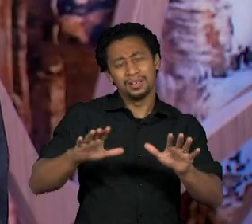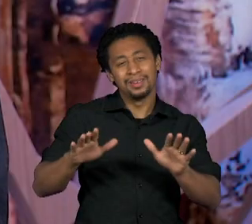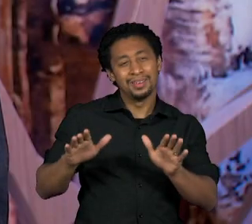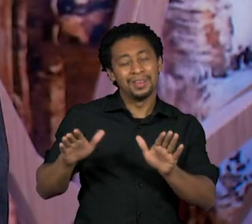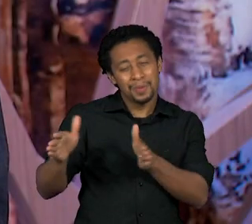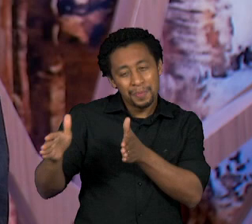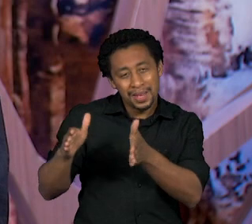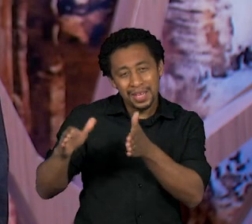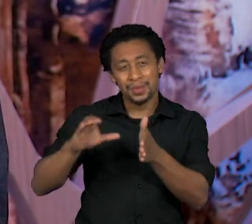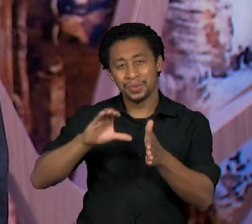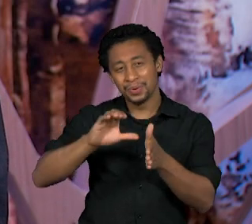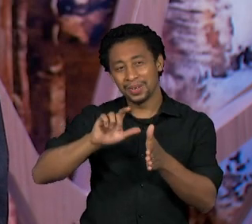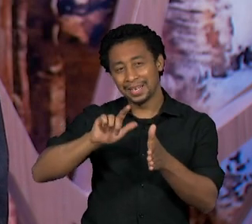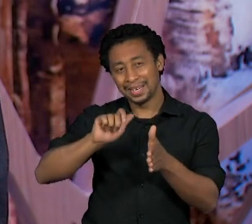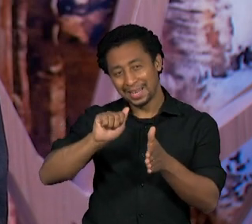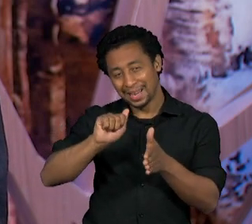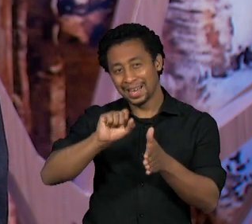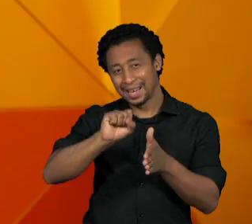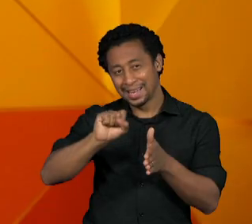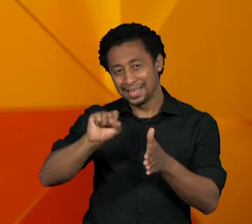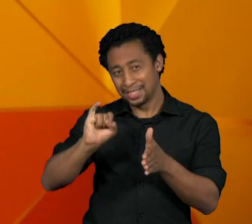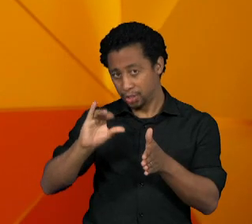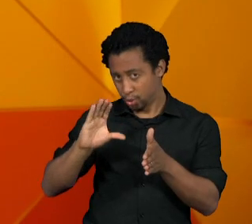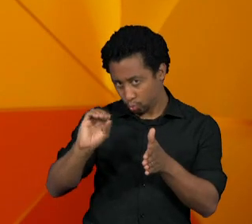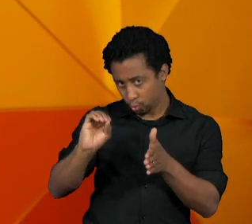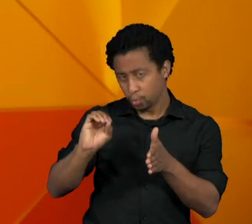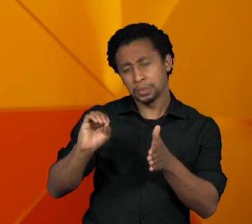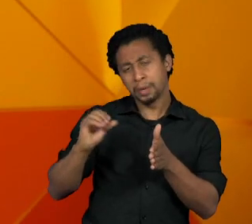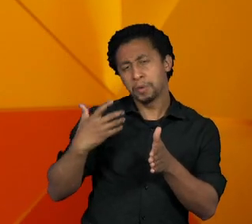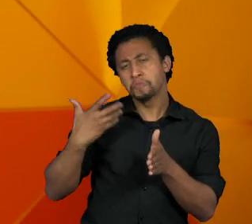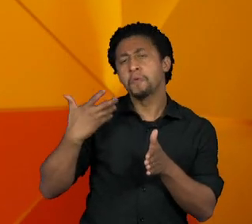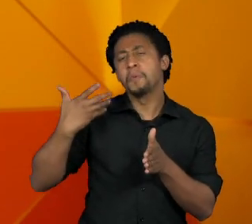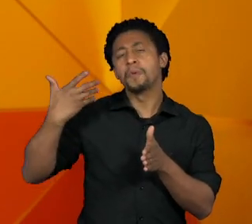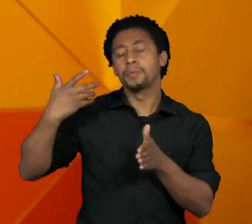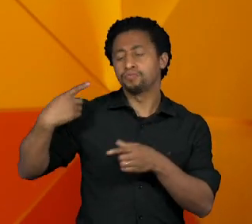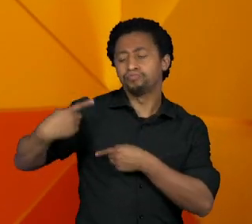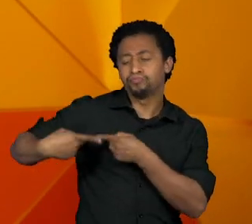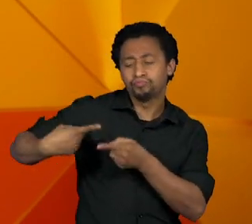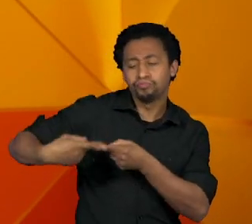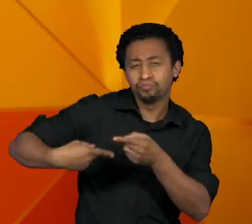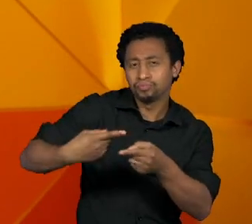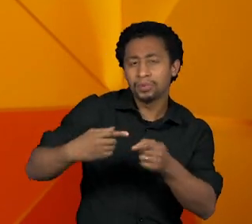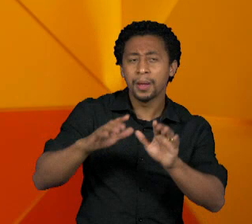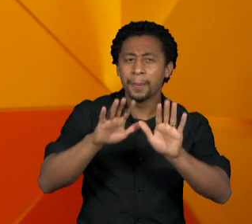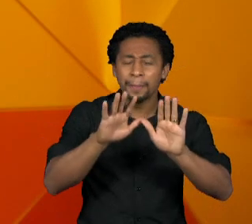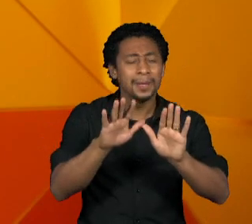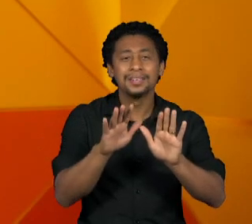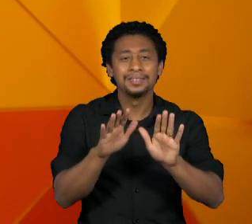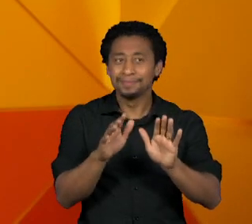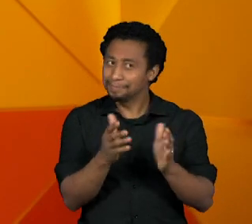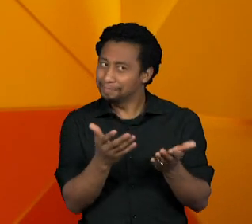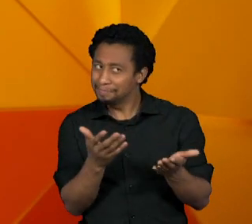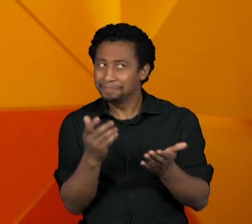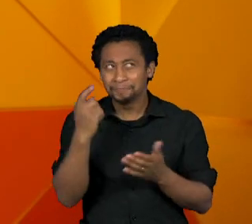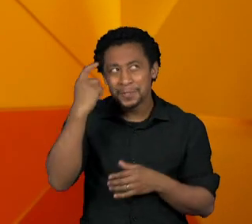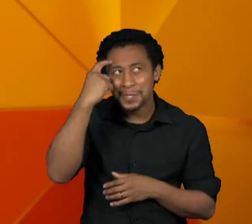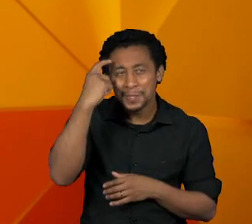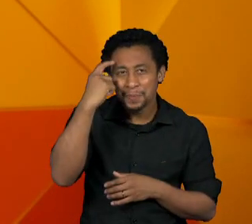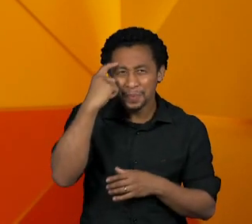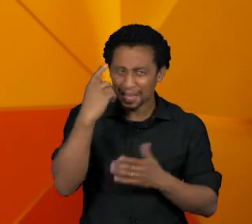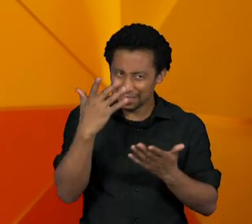clássica, sempre pensando erudição e música clássica. Mas quando a gente fala em erudição, é possível também a gente pensar em